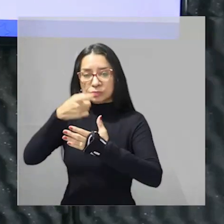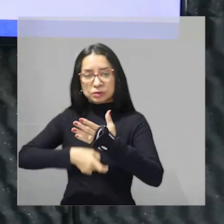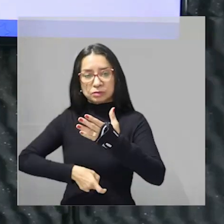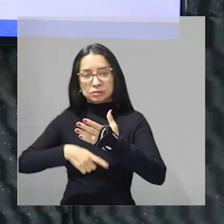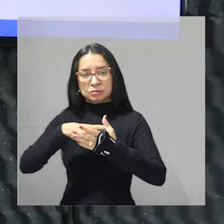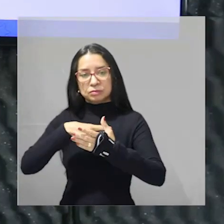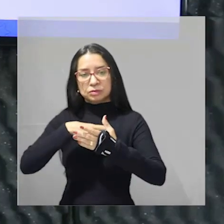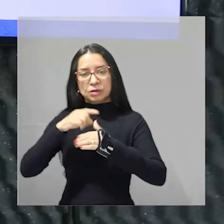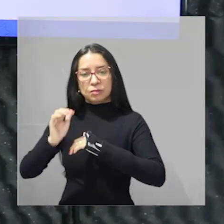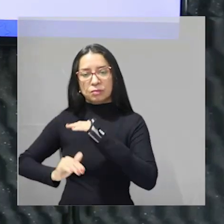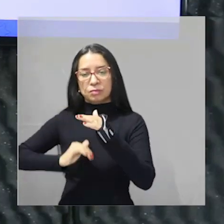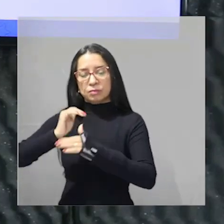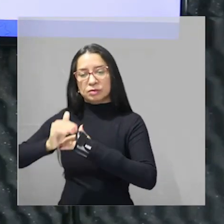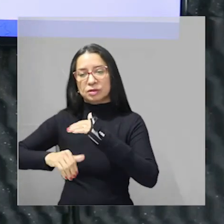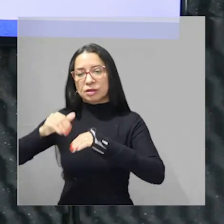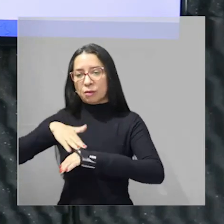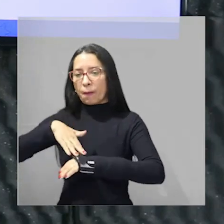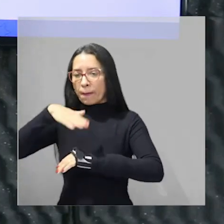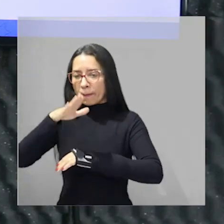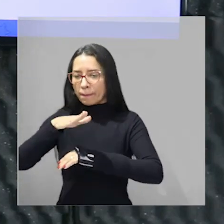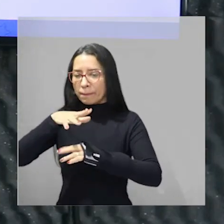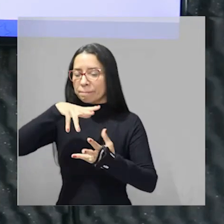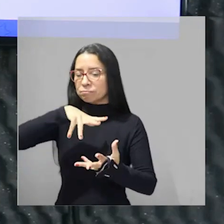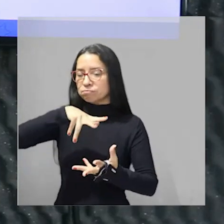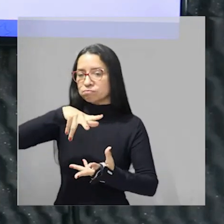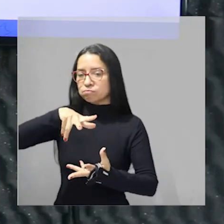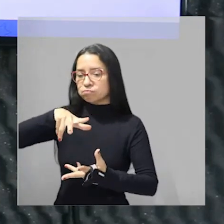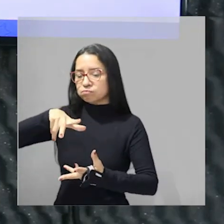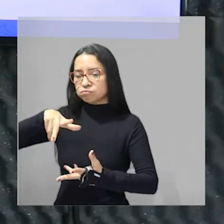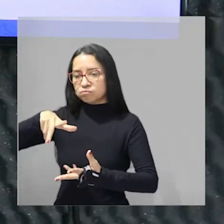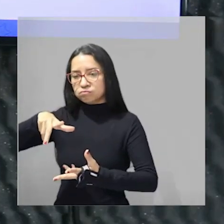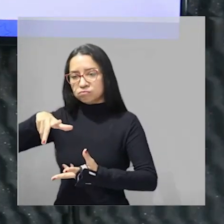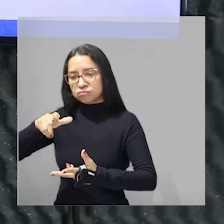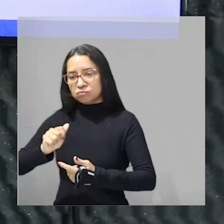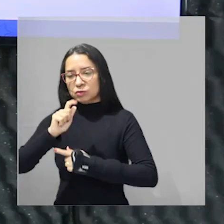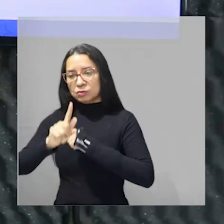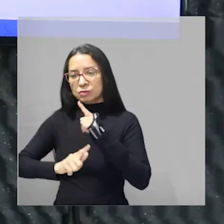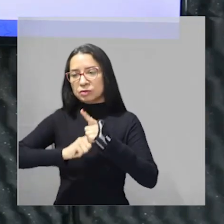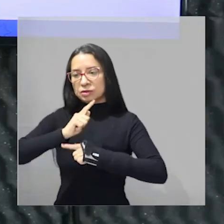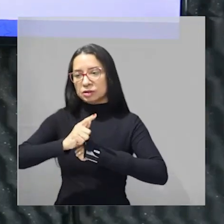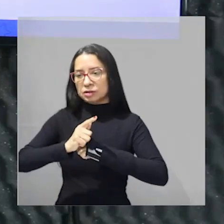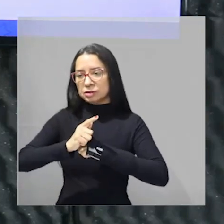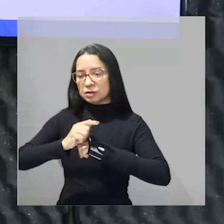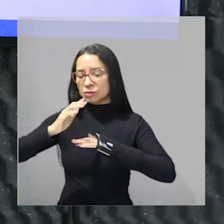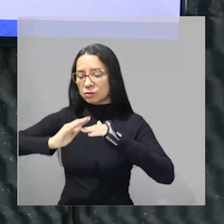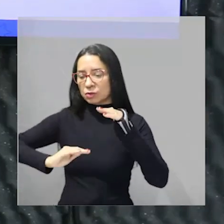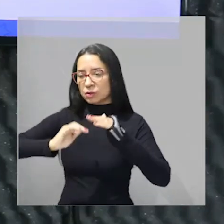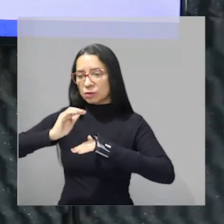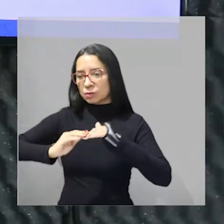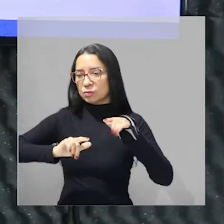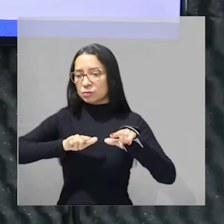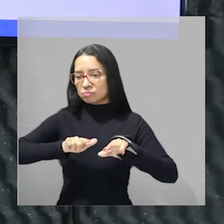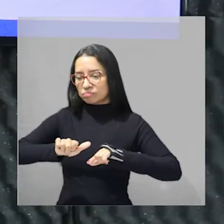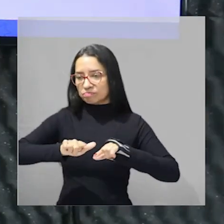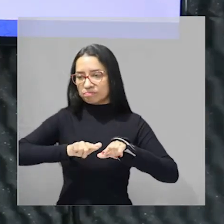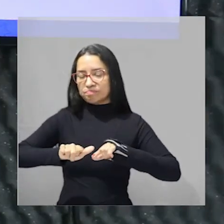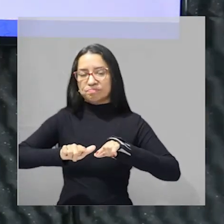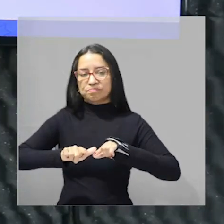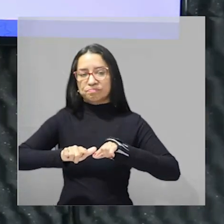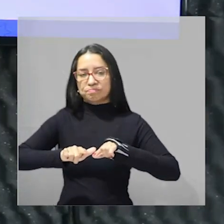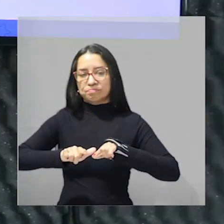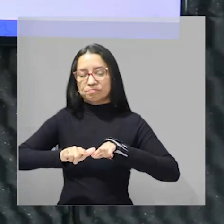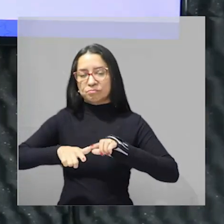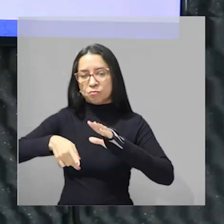Existe um processo cada vez maior de globalização da mão de obra especializada. Dica, galera,